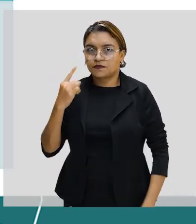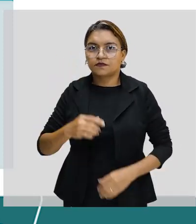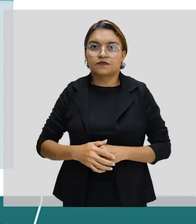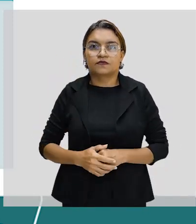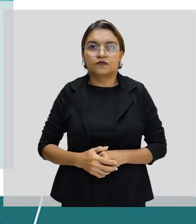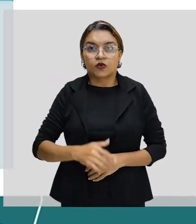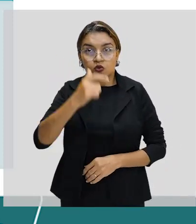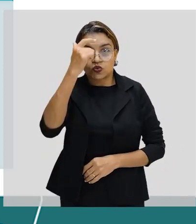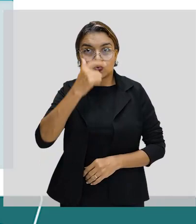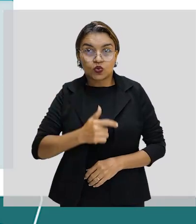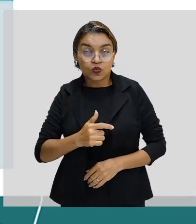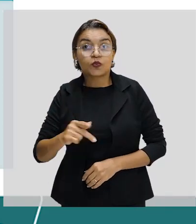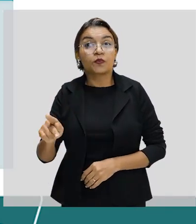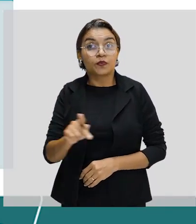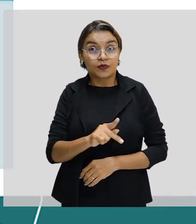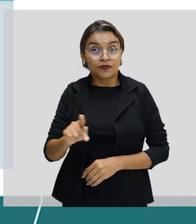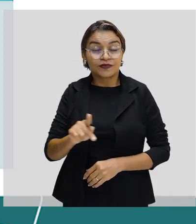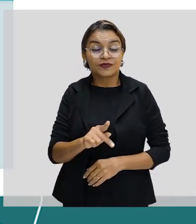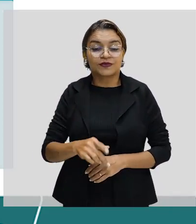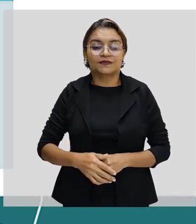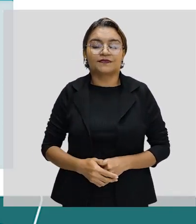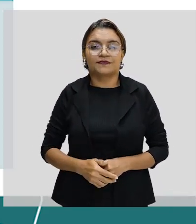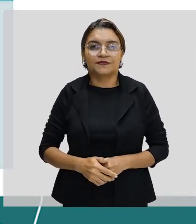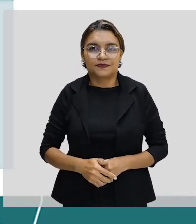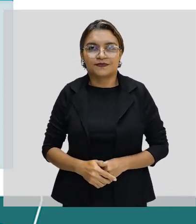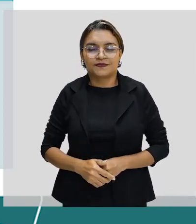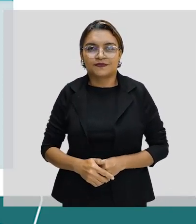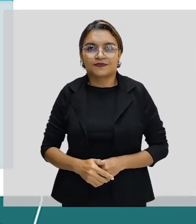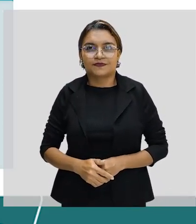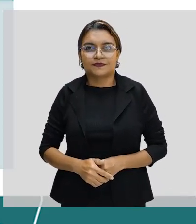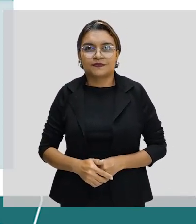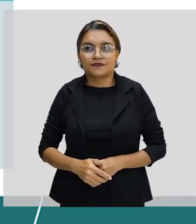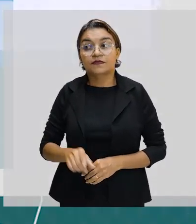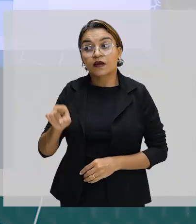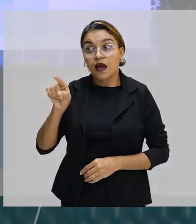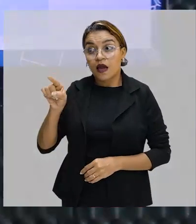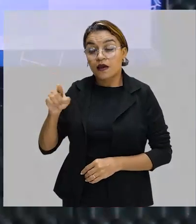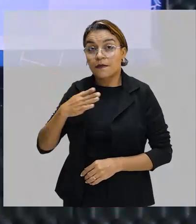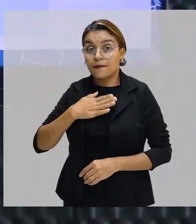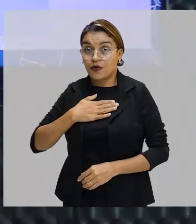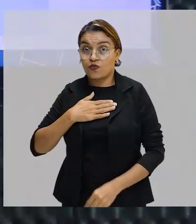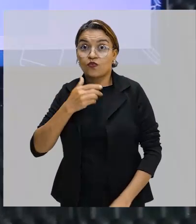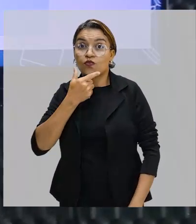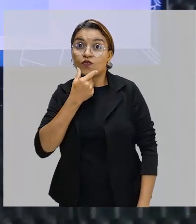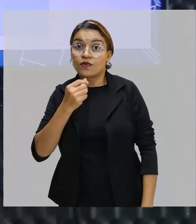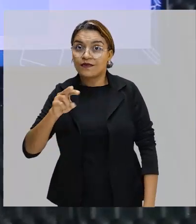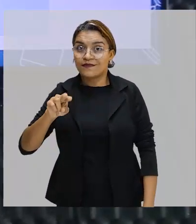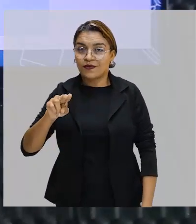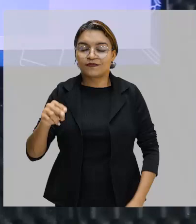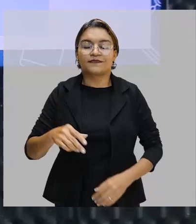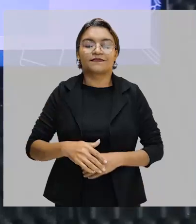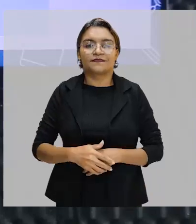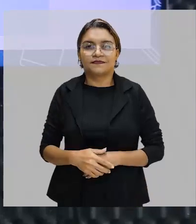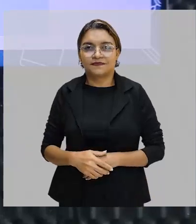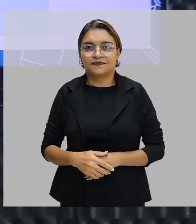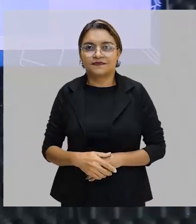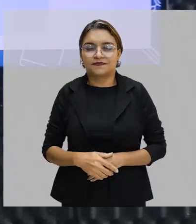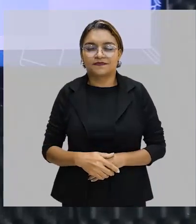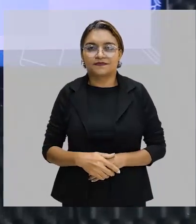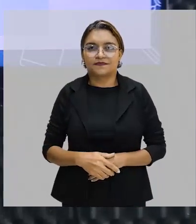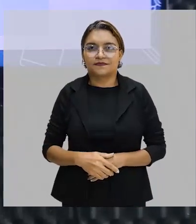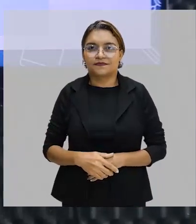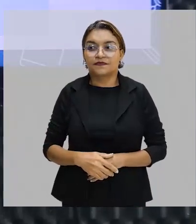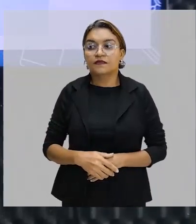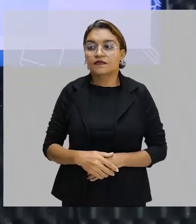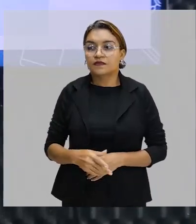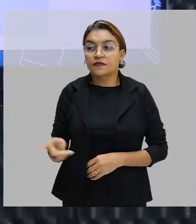uma professora. He is my brother. Ele é meu irmão. They are Portuguese.